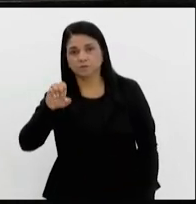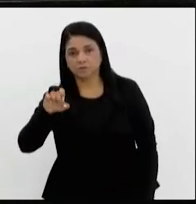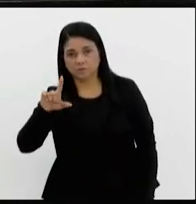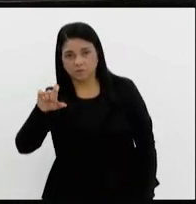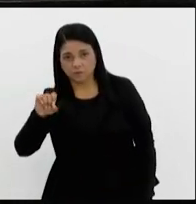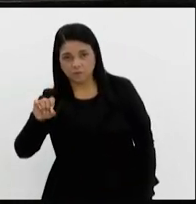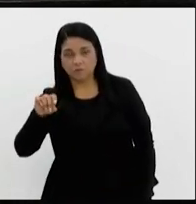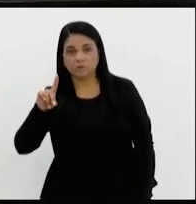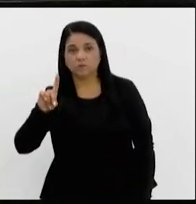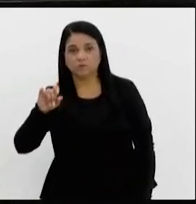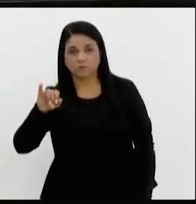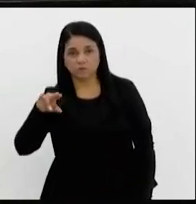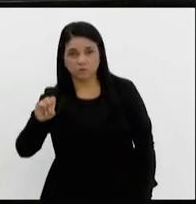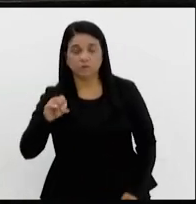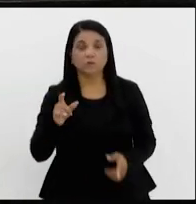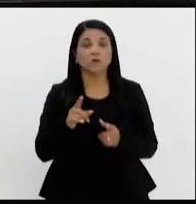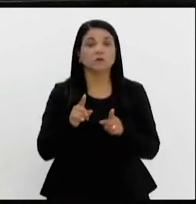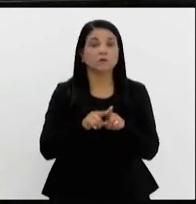atenção.